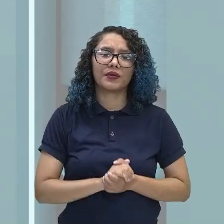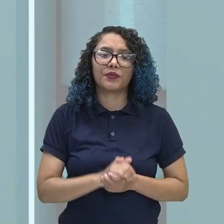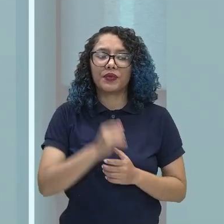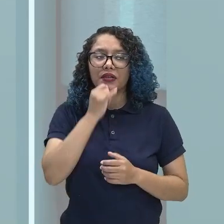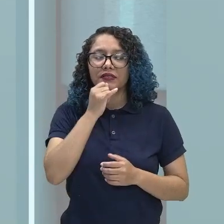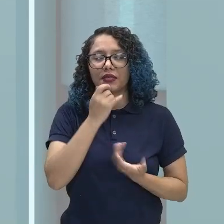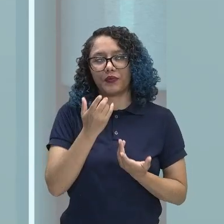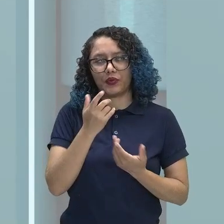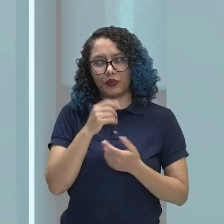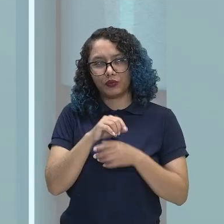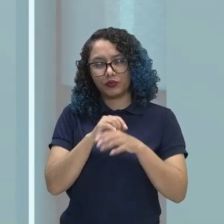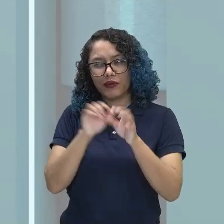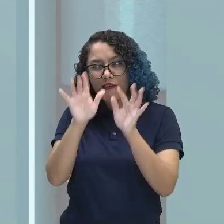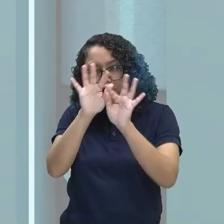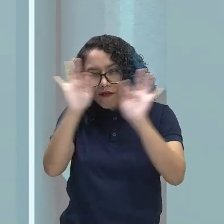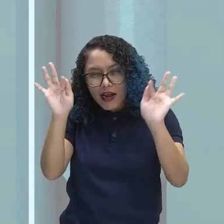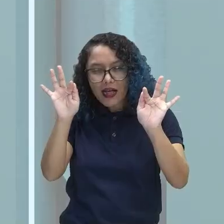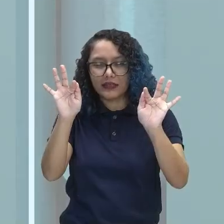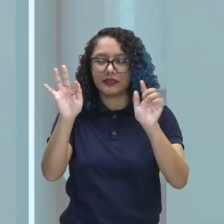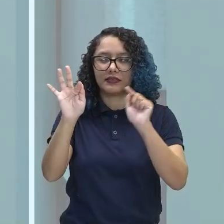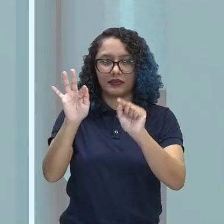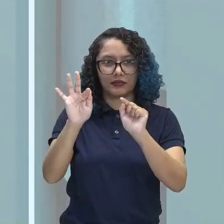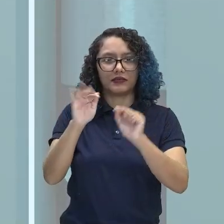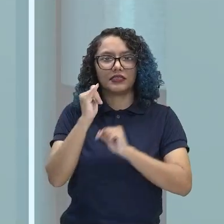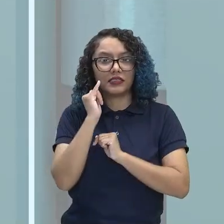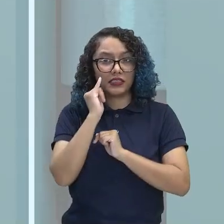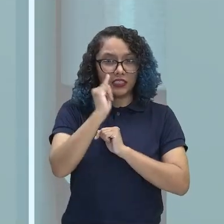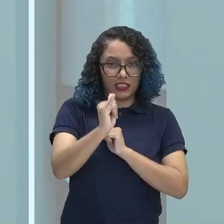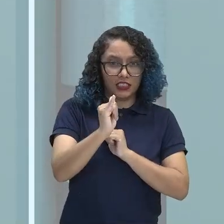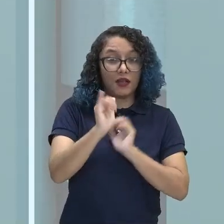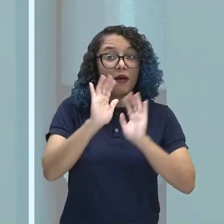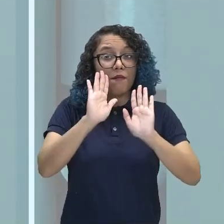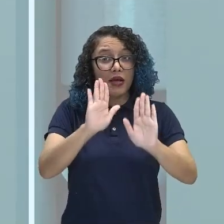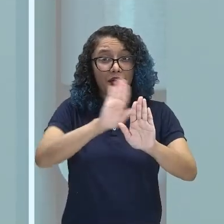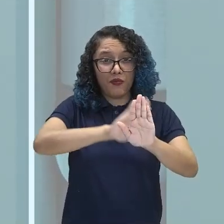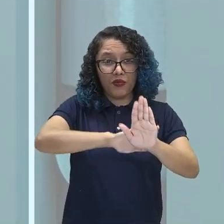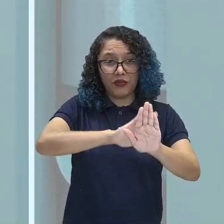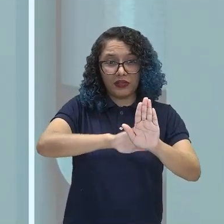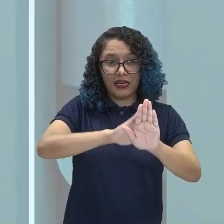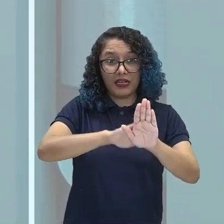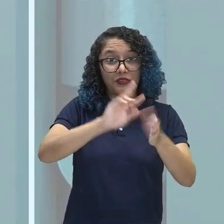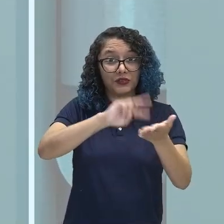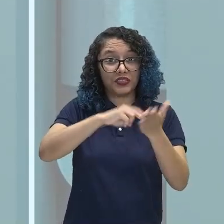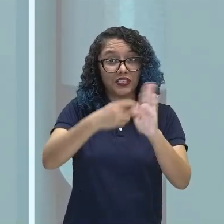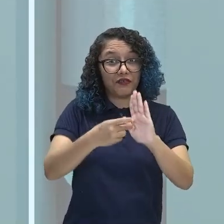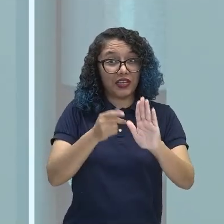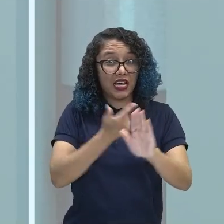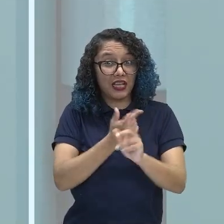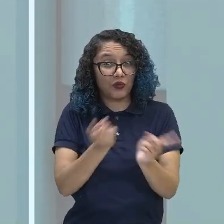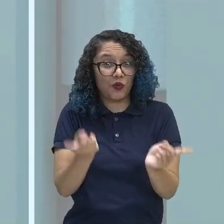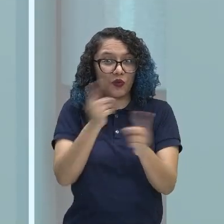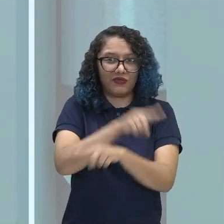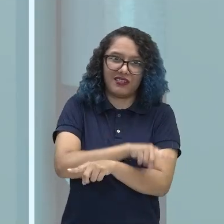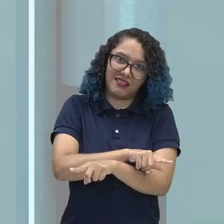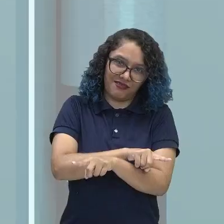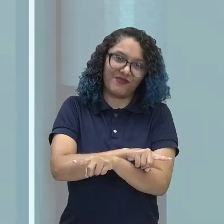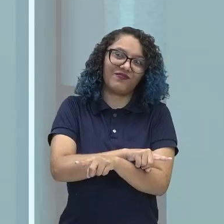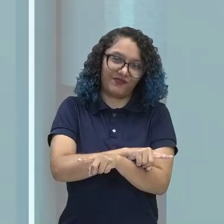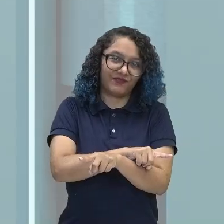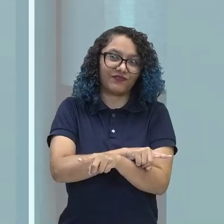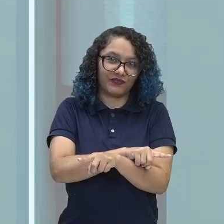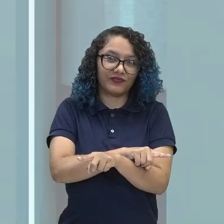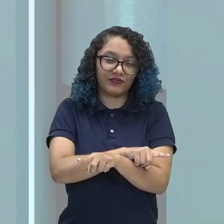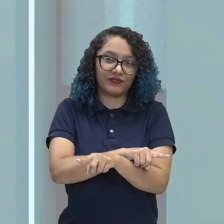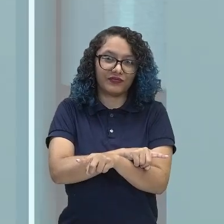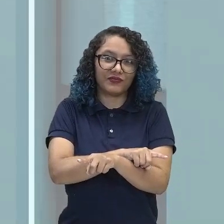frase, né, dizendo uma coisa, mas, na verdade, a gente quer dizer outra coisa.